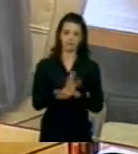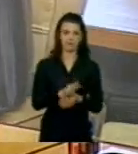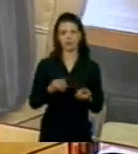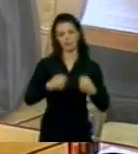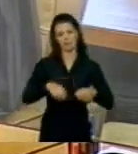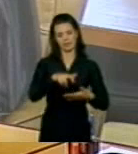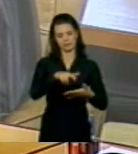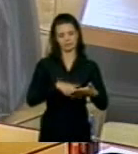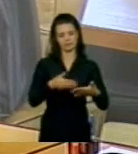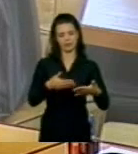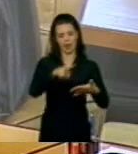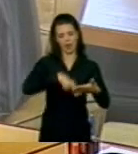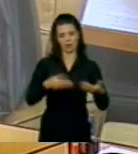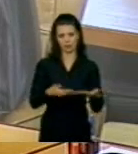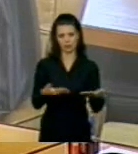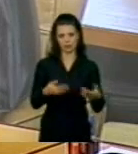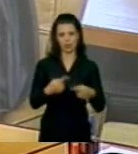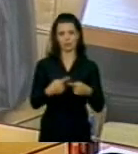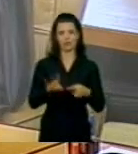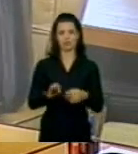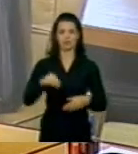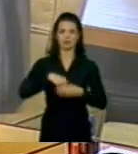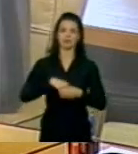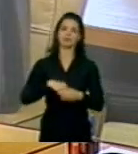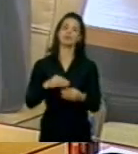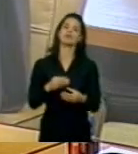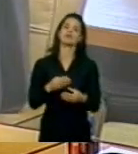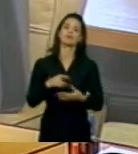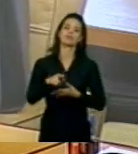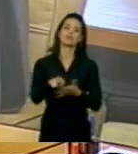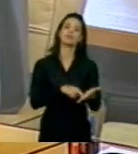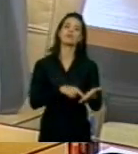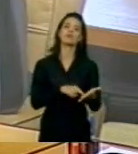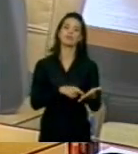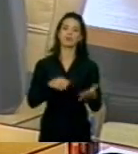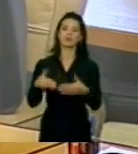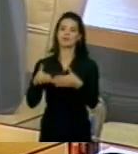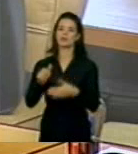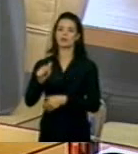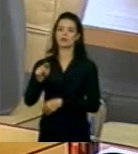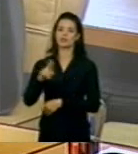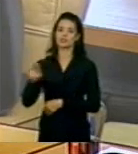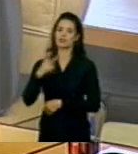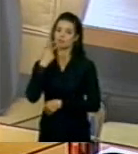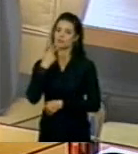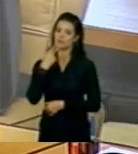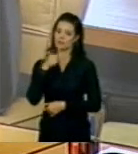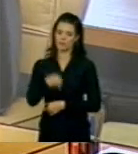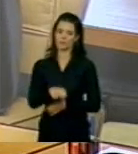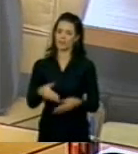que consta do relatório essa manifestação inicial da AGU pela improcedência do